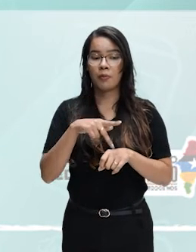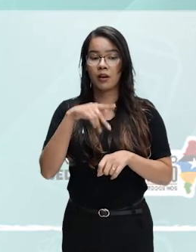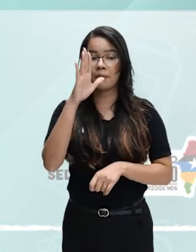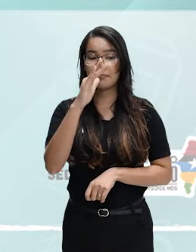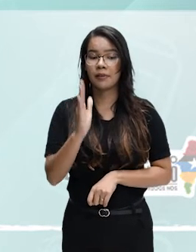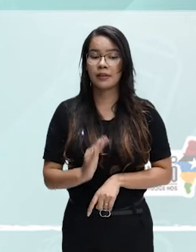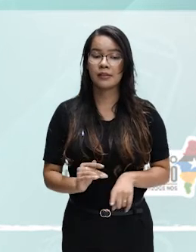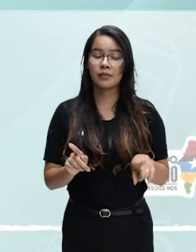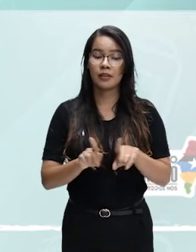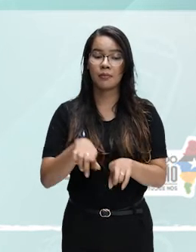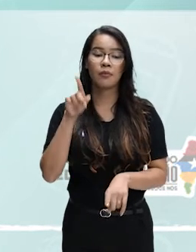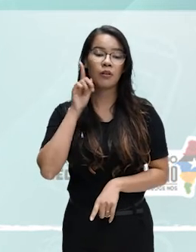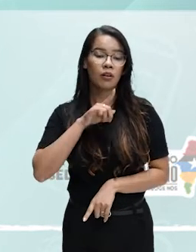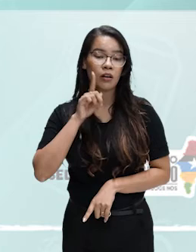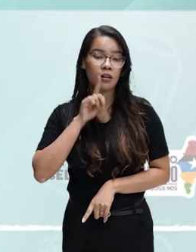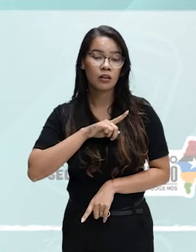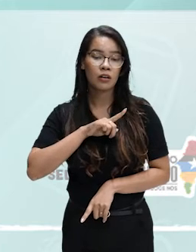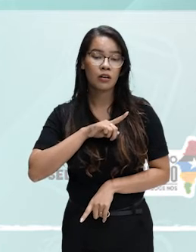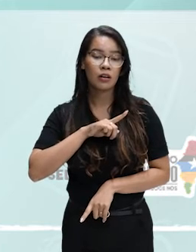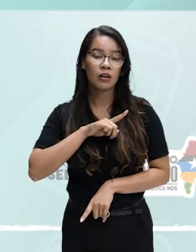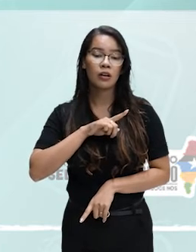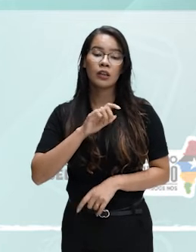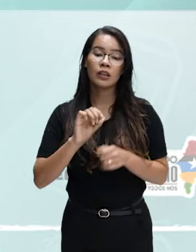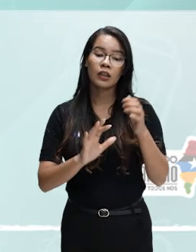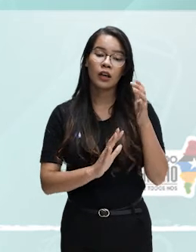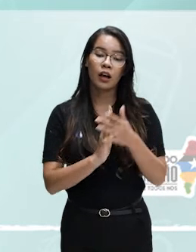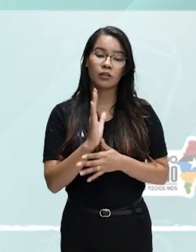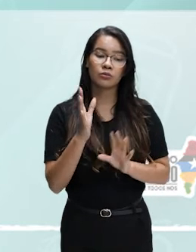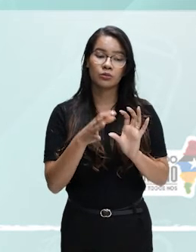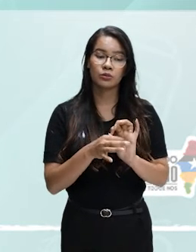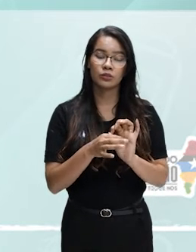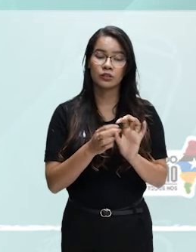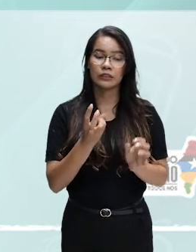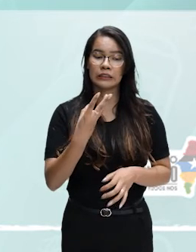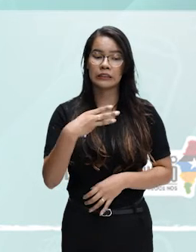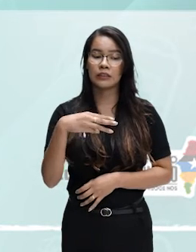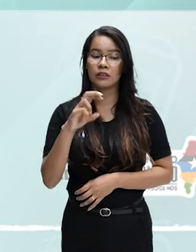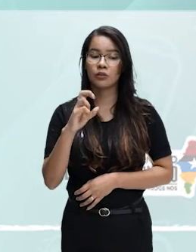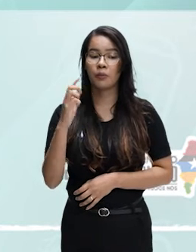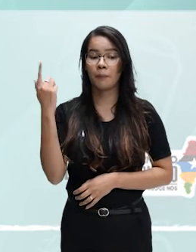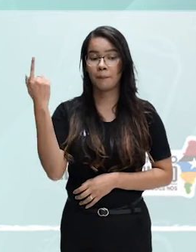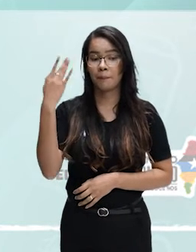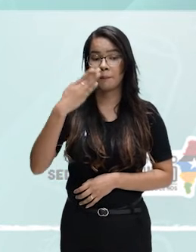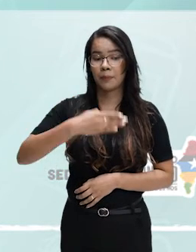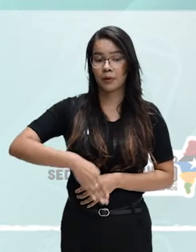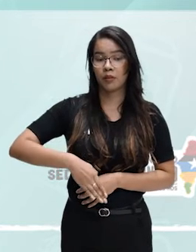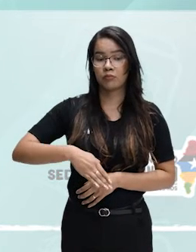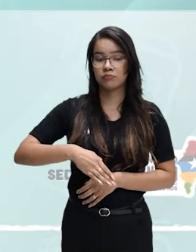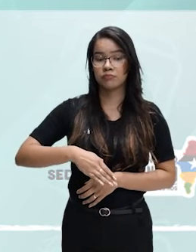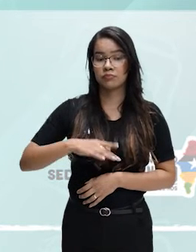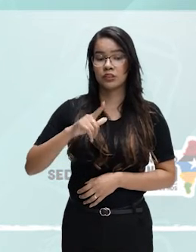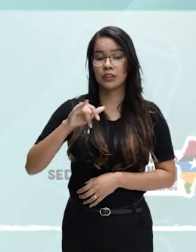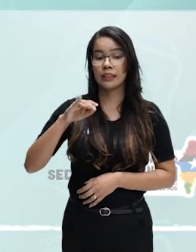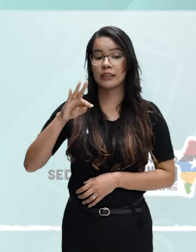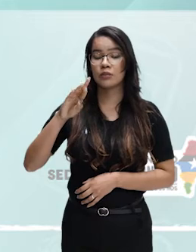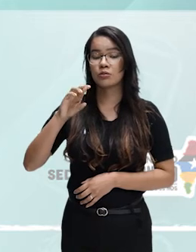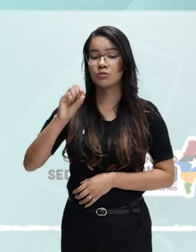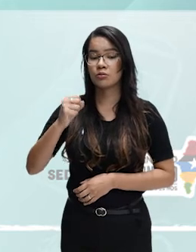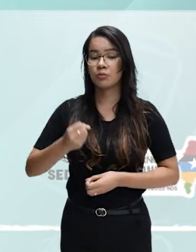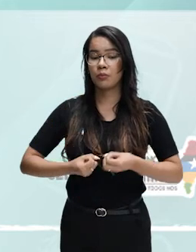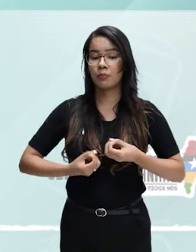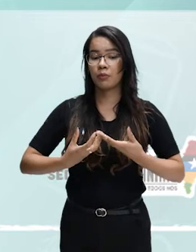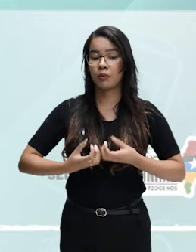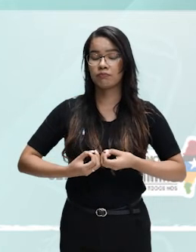de 35 bilhões de litros do produto em 2006. Os Estados Unidos utilizam o milho como matéria-prima